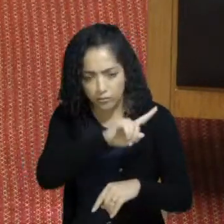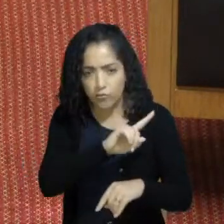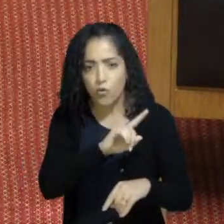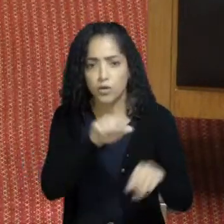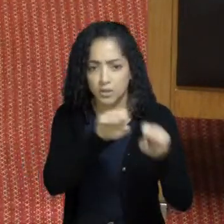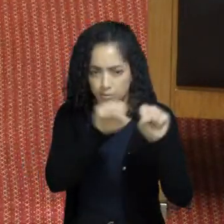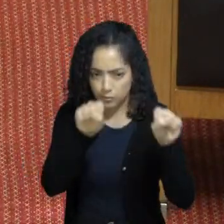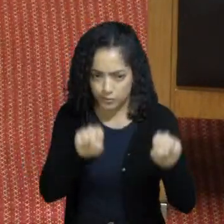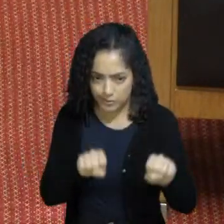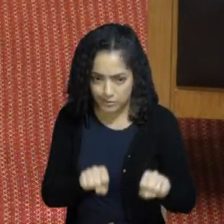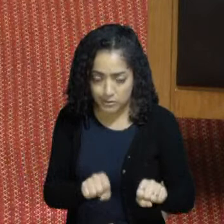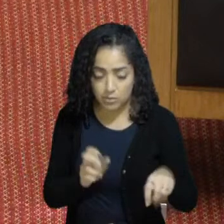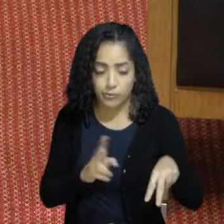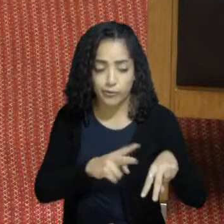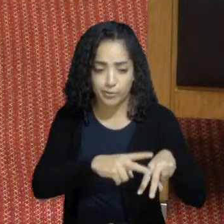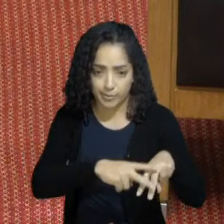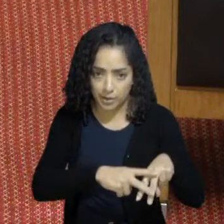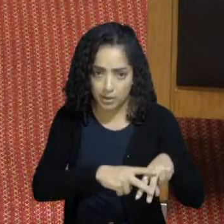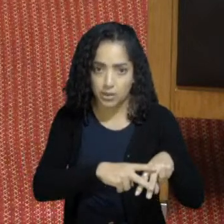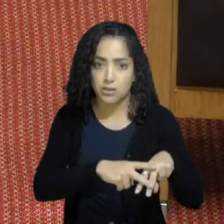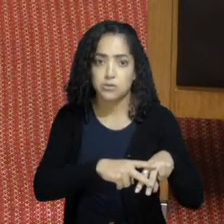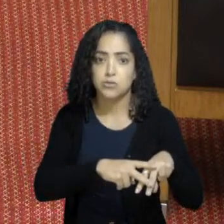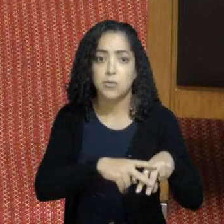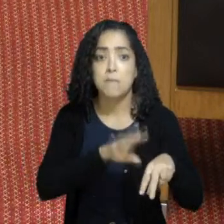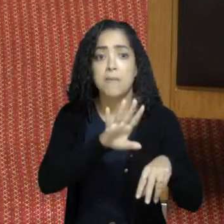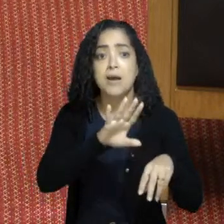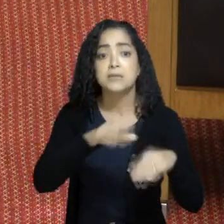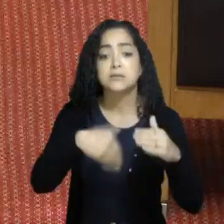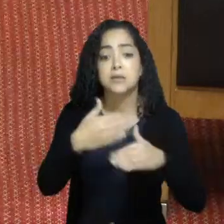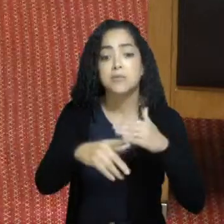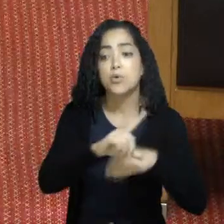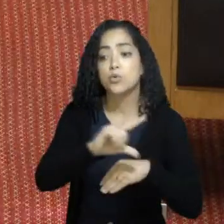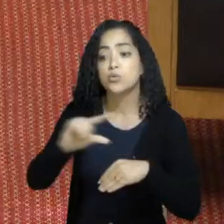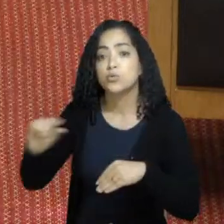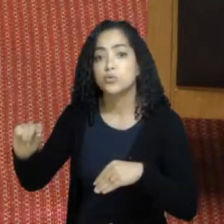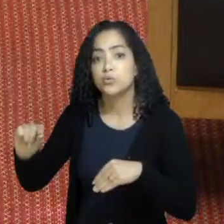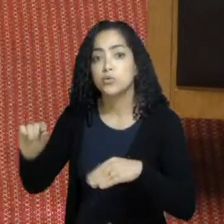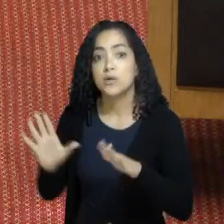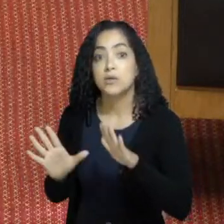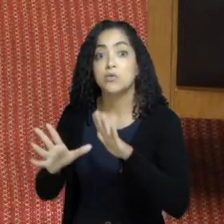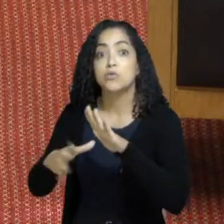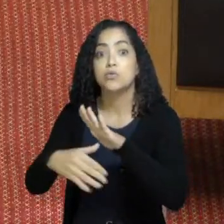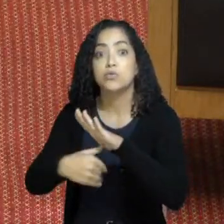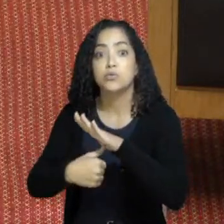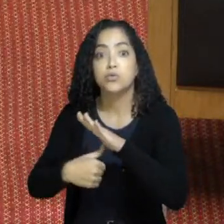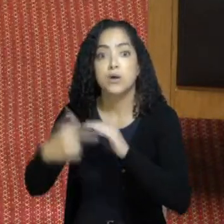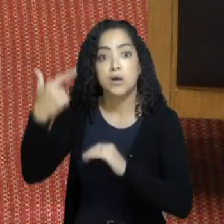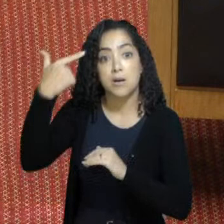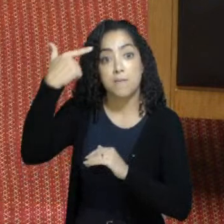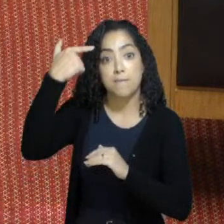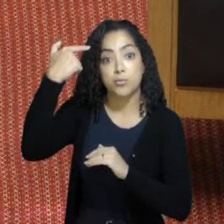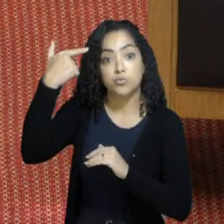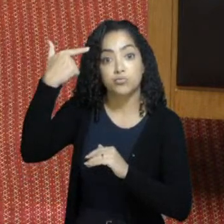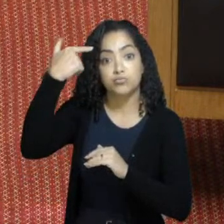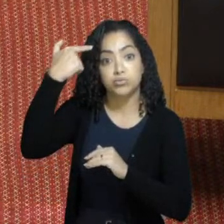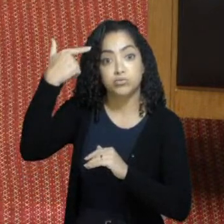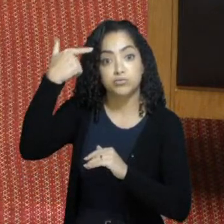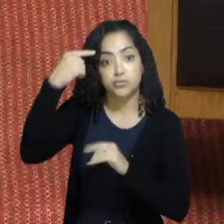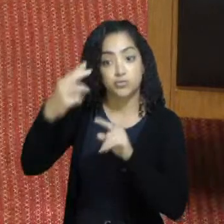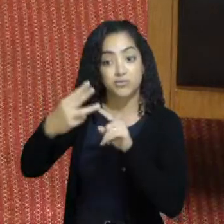Catarina quando ele foi solto ele veio me assaltar e me deu três tiros na cabeça